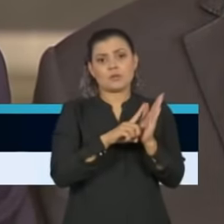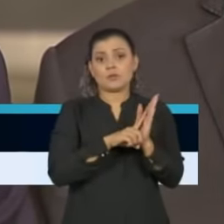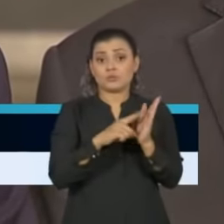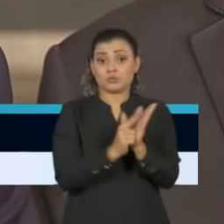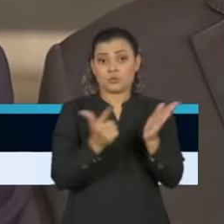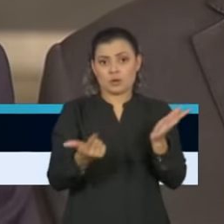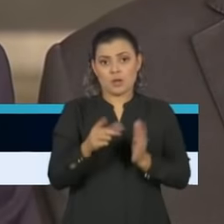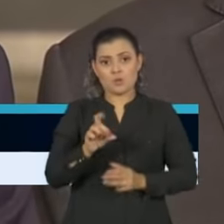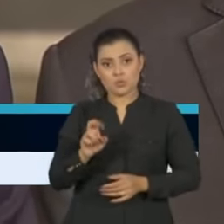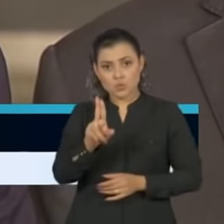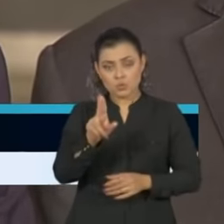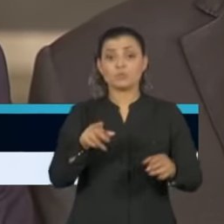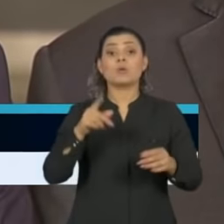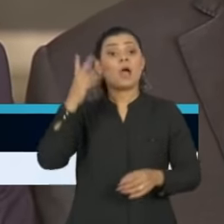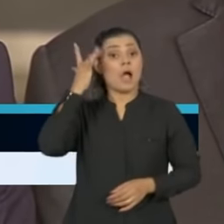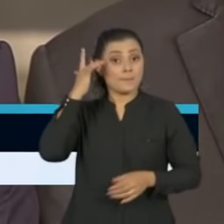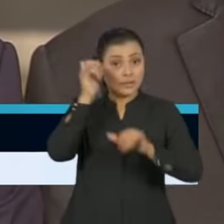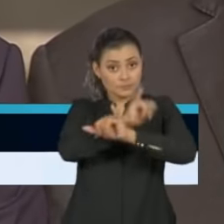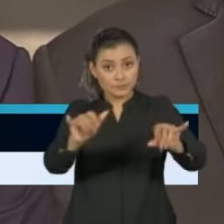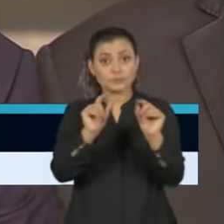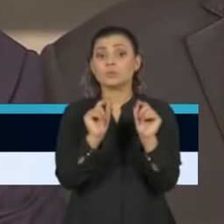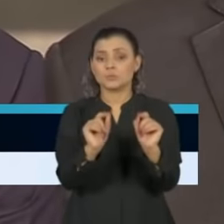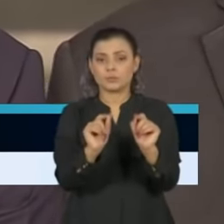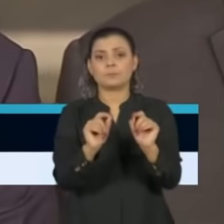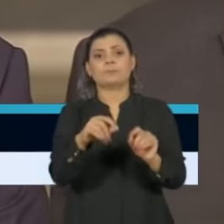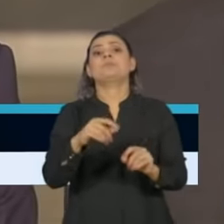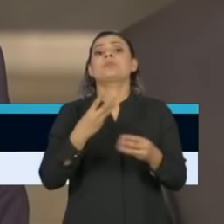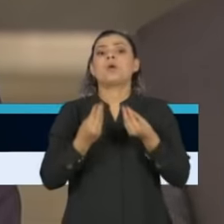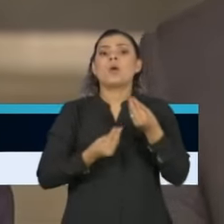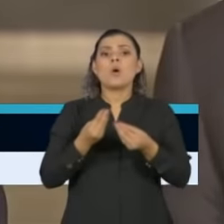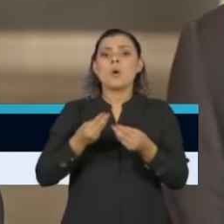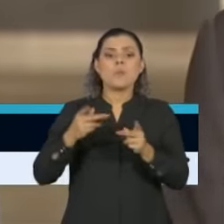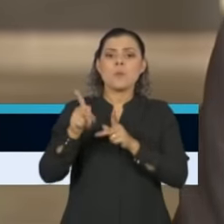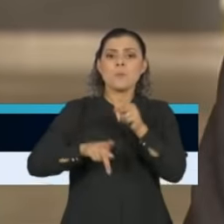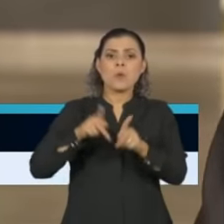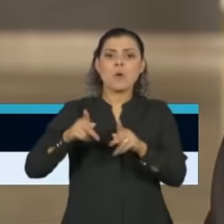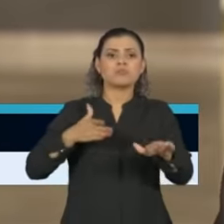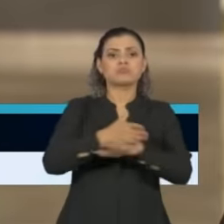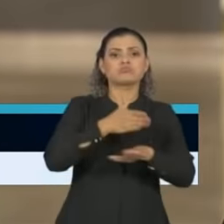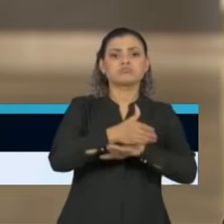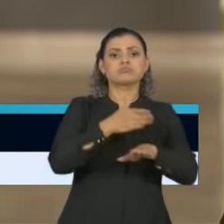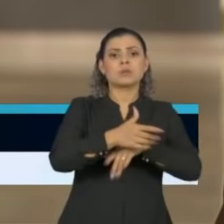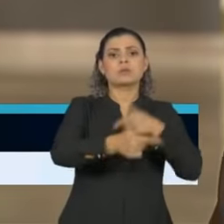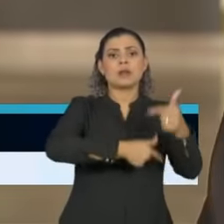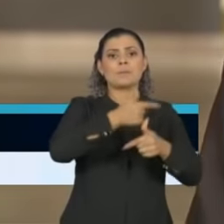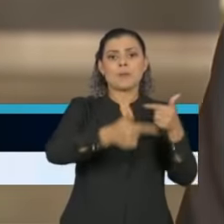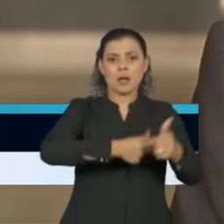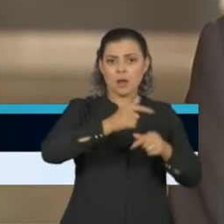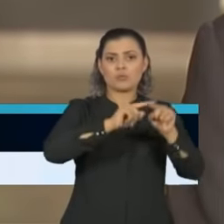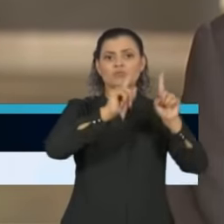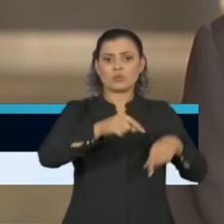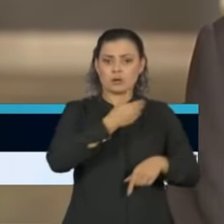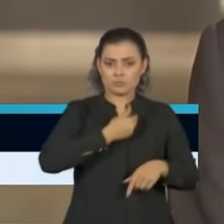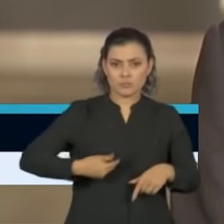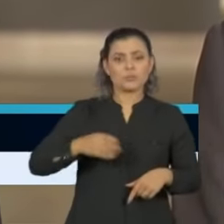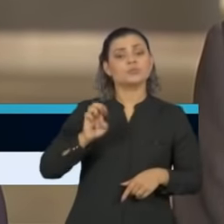Diário Oficial de amanhã, estão a regulação do fluxo de entrada da população nas repartições públicas estaduais para